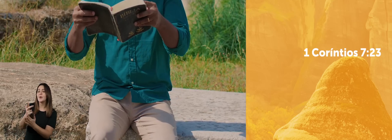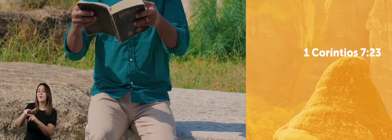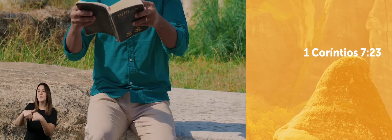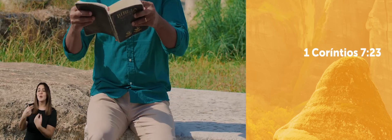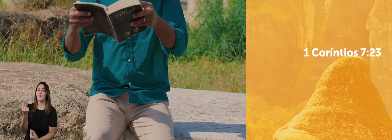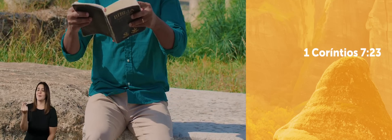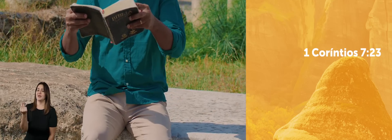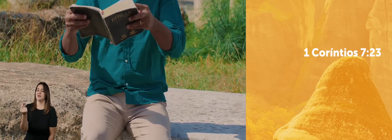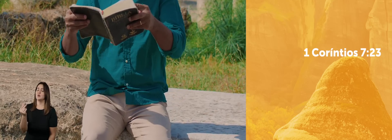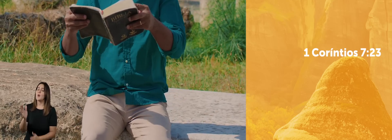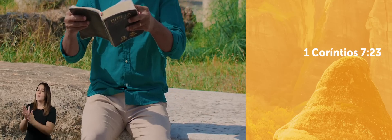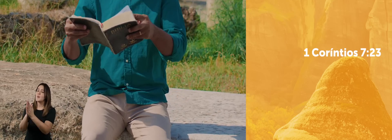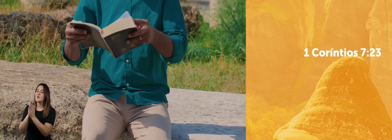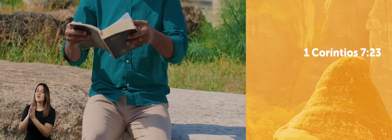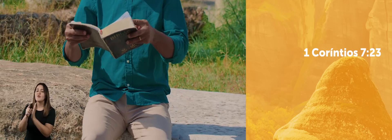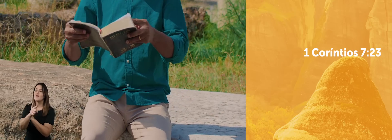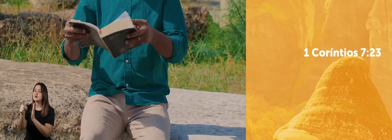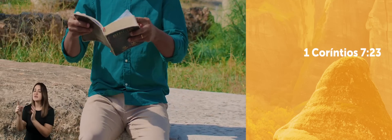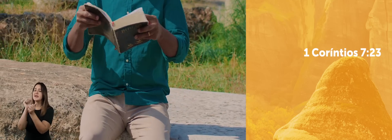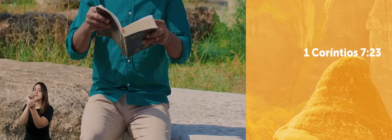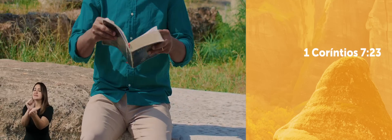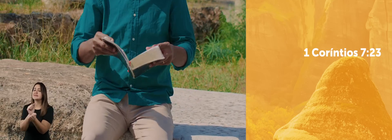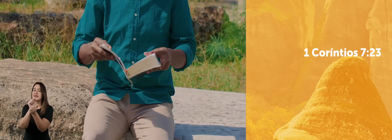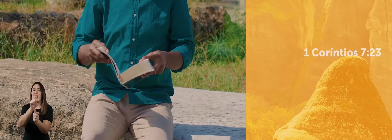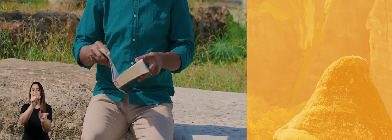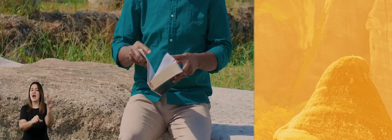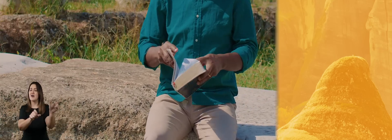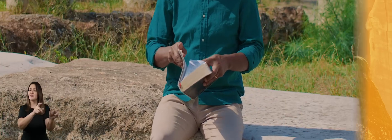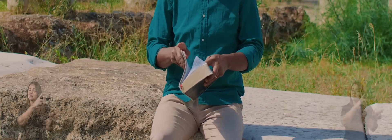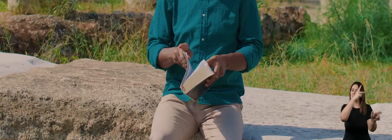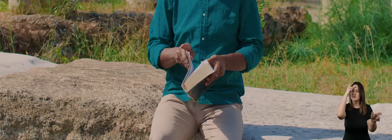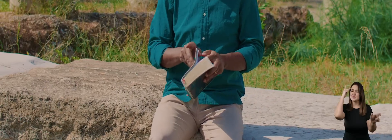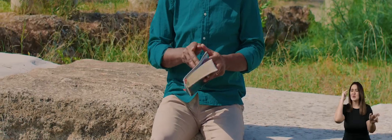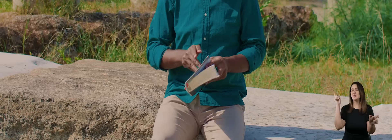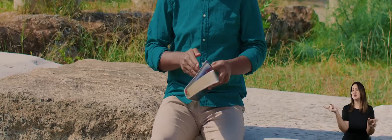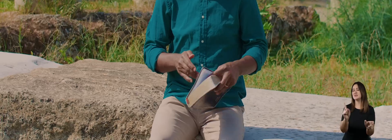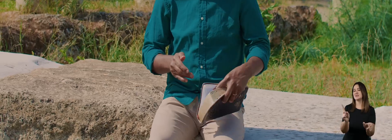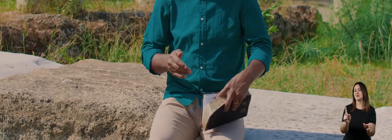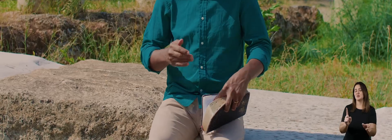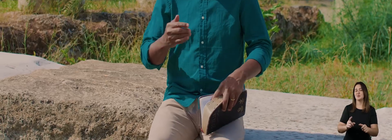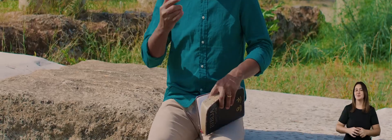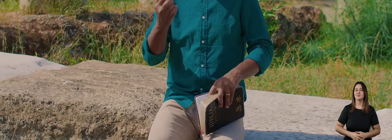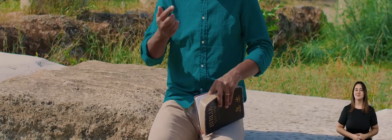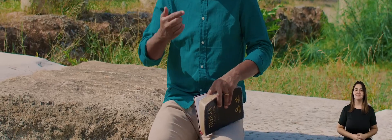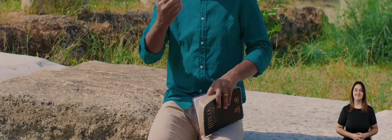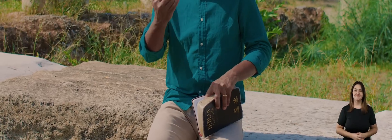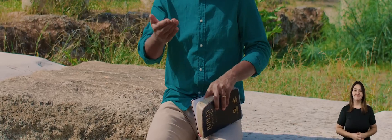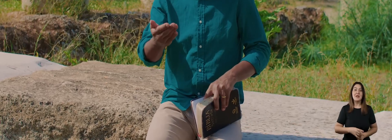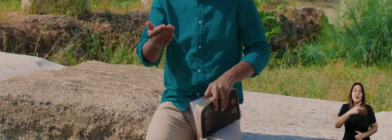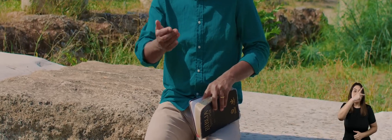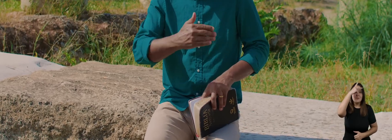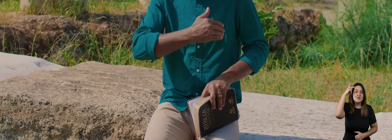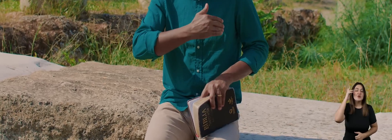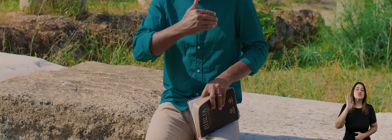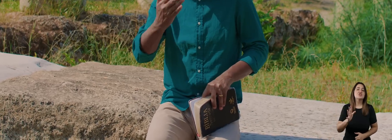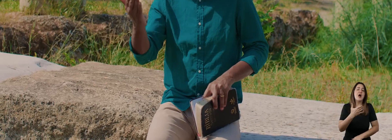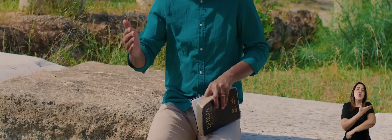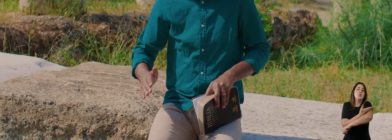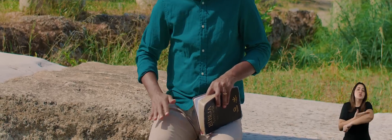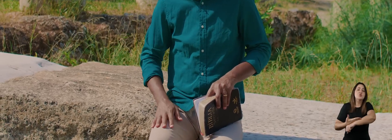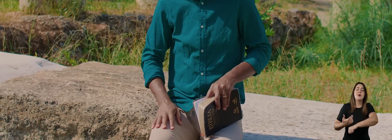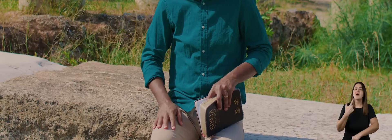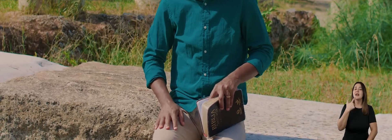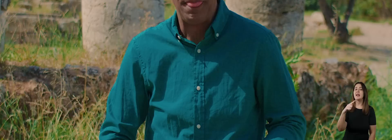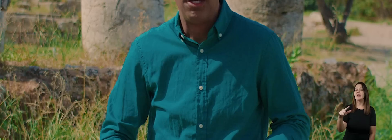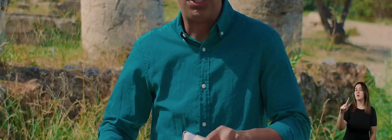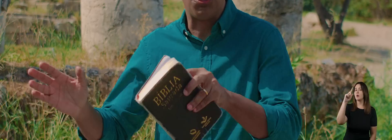se tornem escravos de homens. Para quem estava acostumado a falar a língua grega, para quem vivia naquela época, a frase fazia